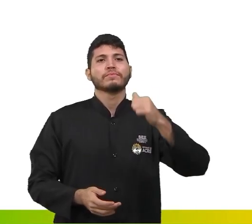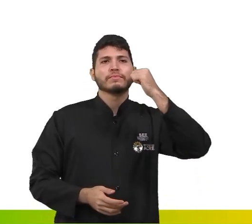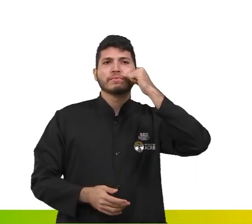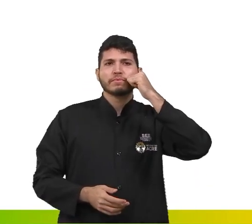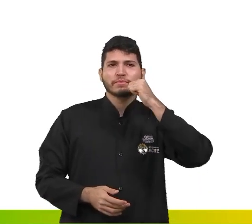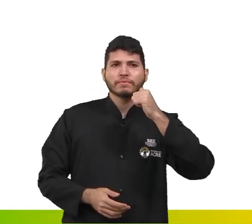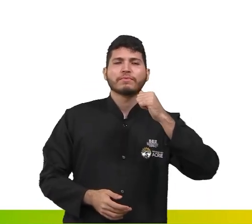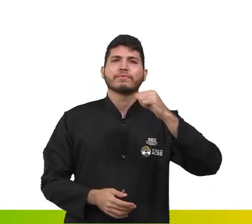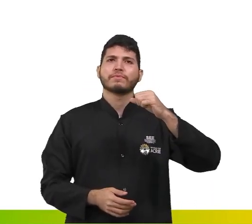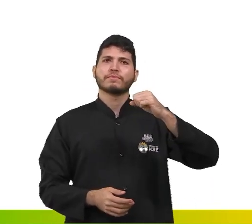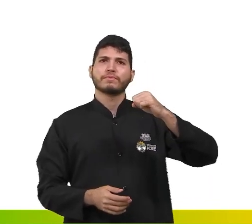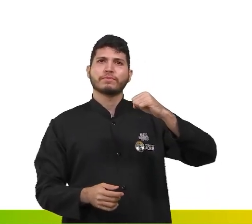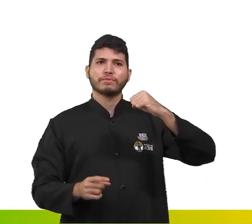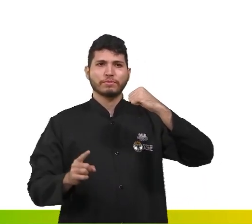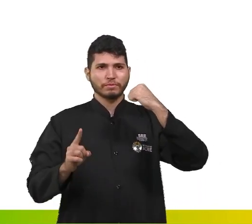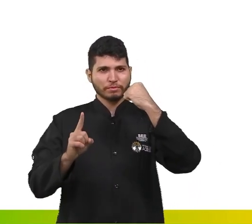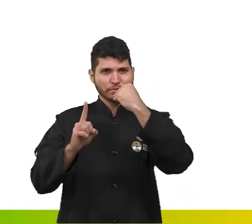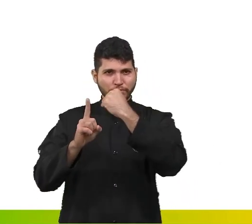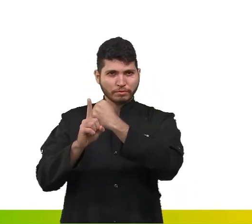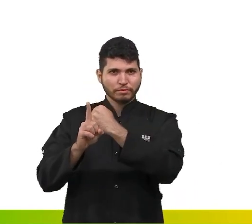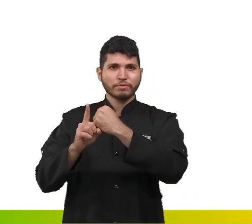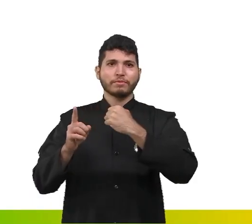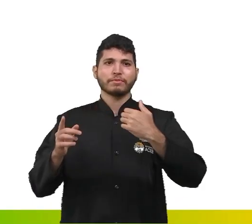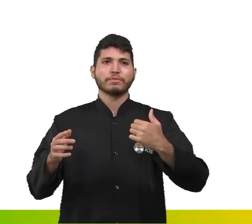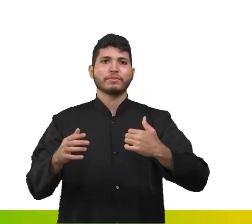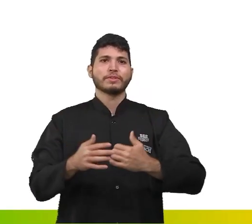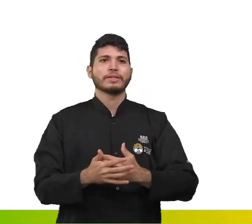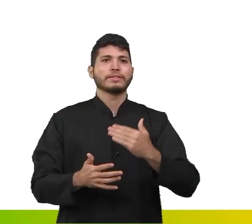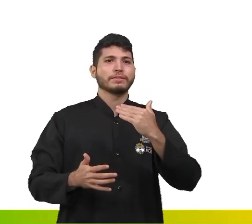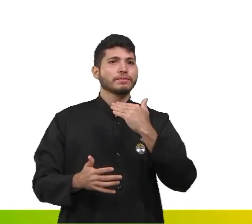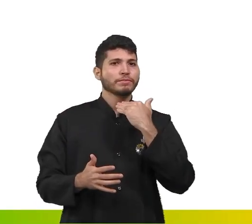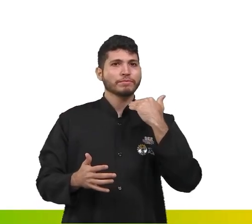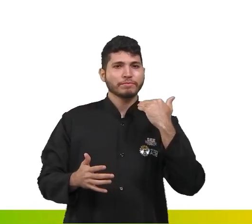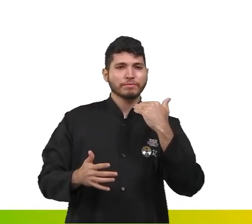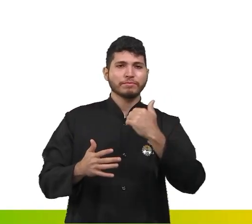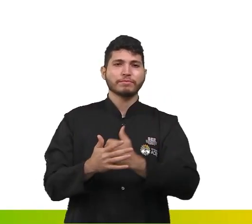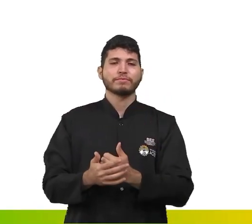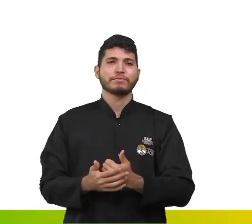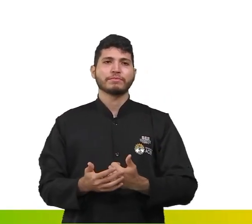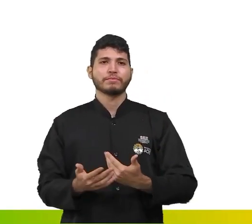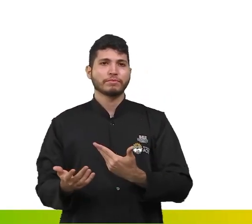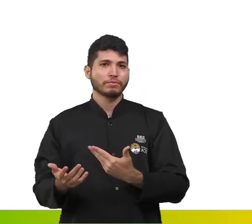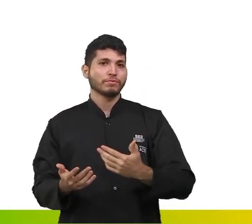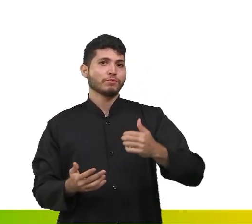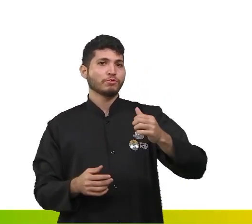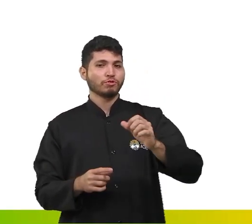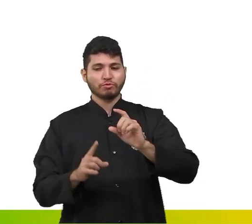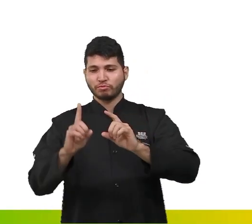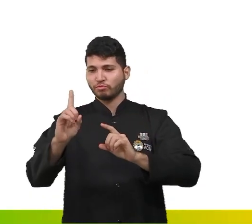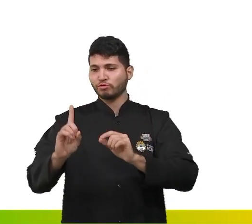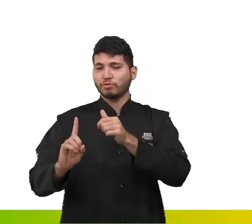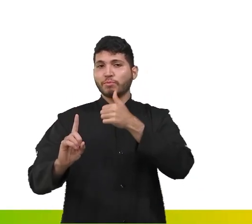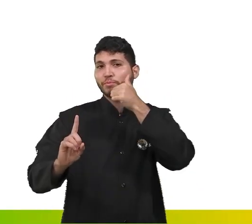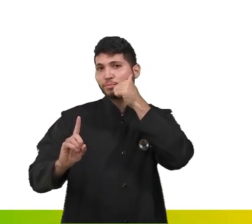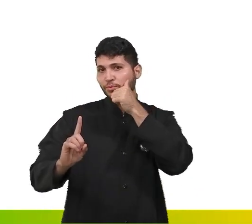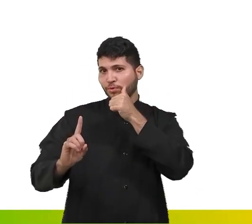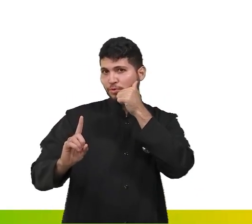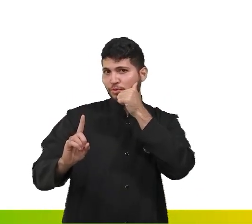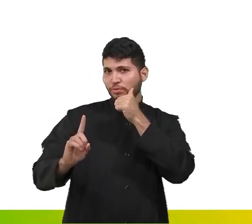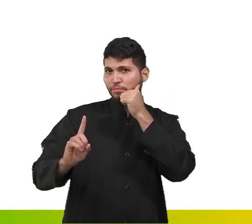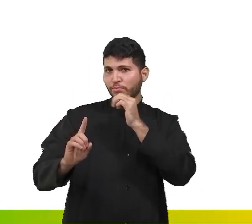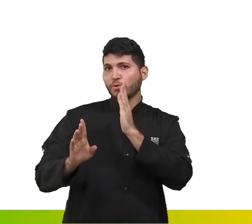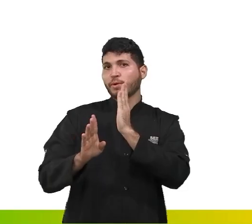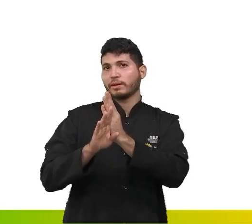de uma mulher pela sua condição de gênero, né? Aqui está o conceito, ó. O feminicídio é o assassinato de uma mulher pela sua condição de